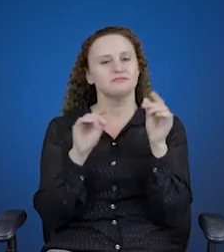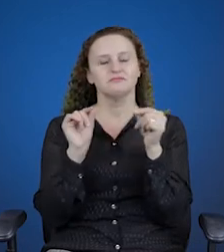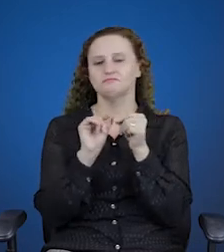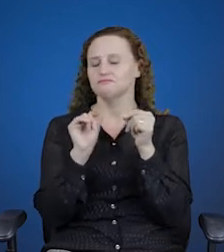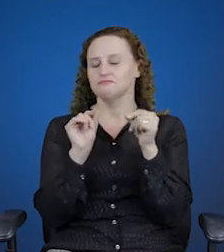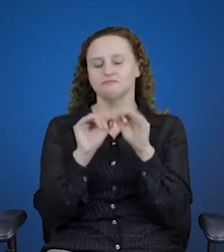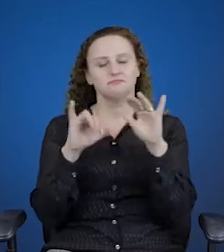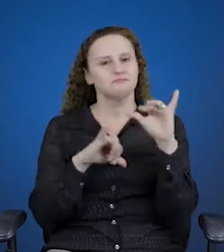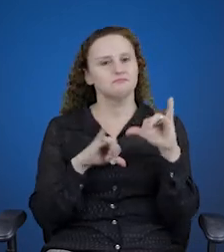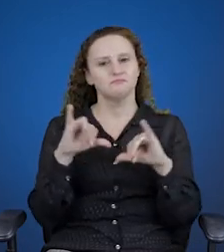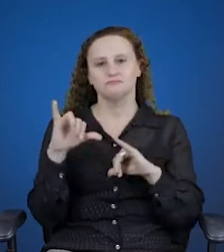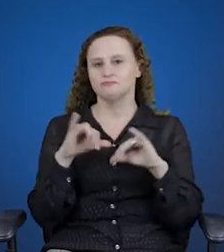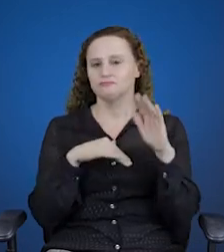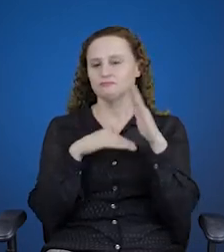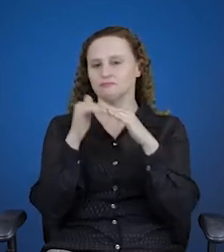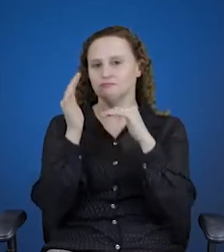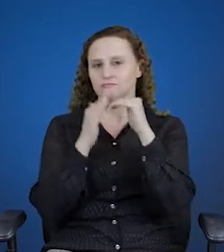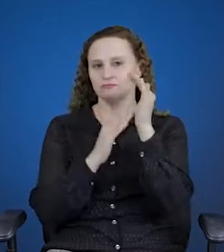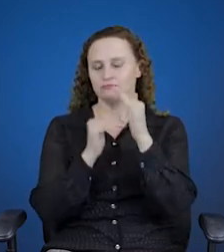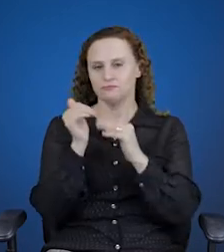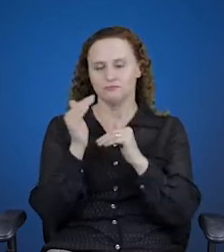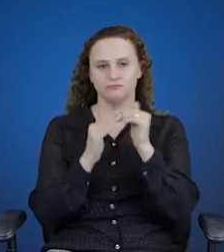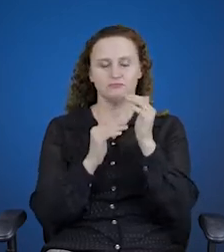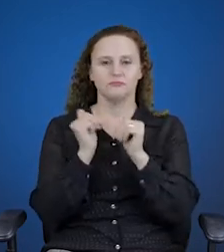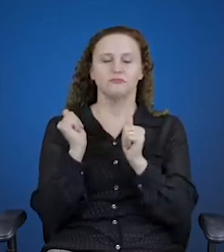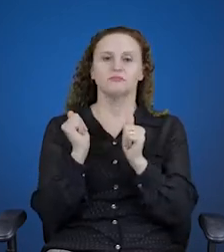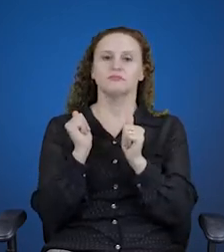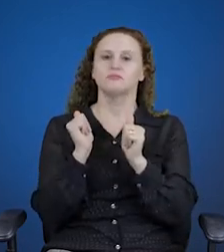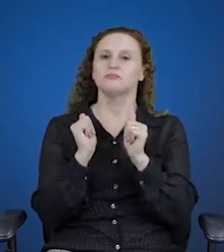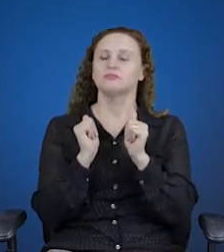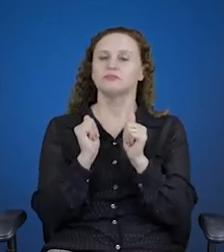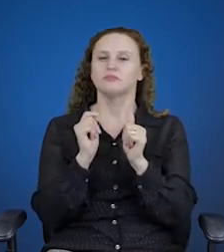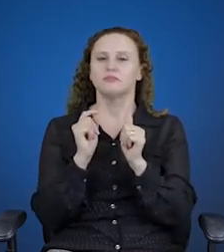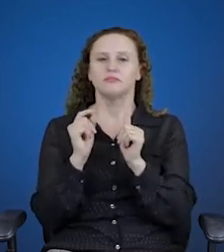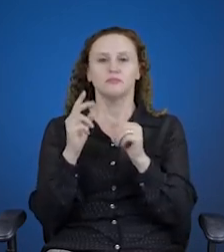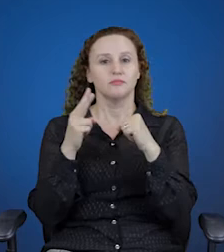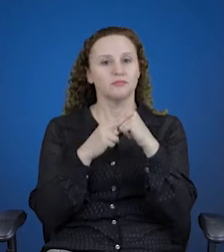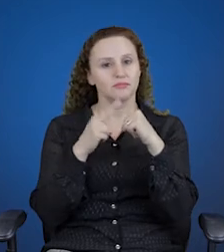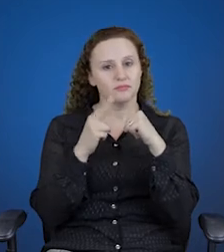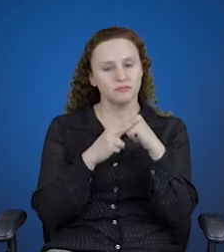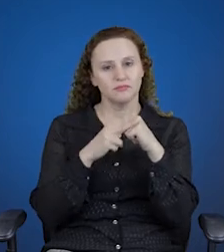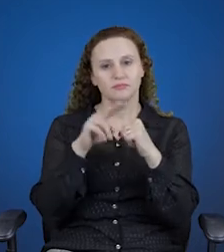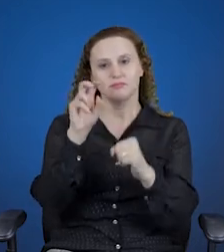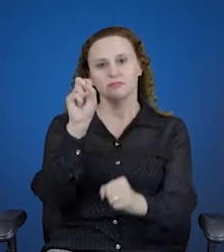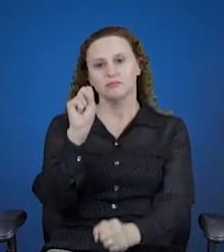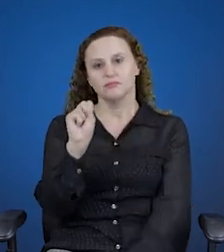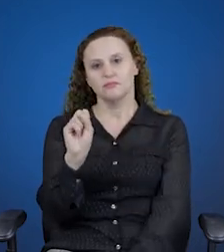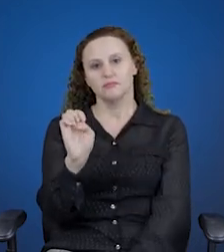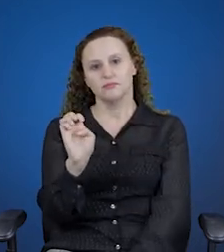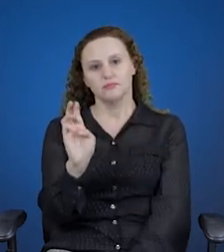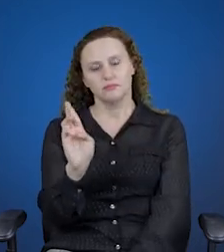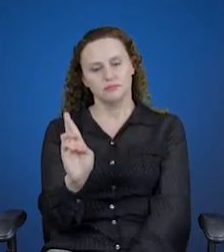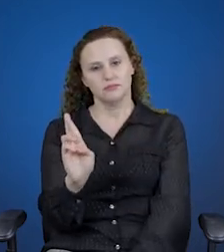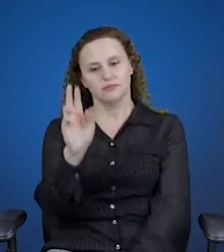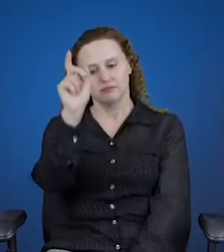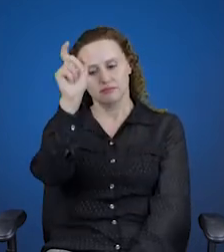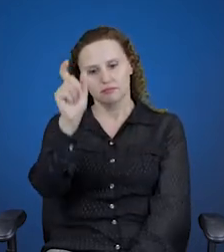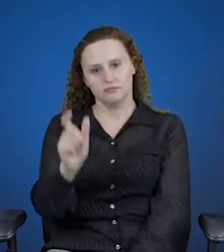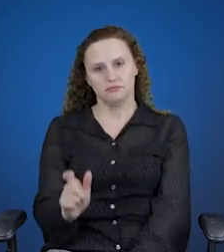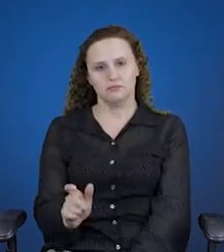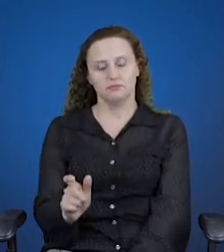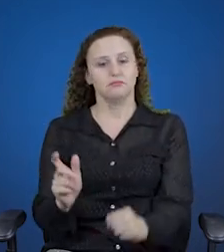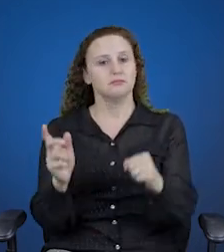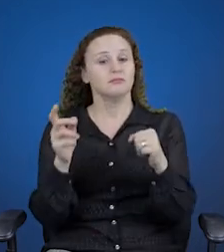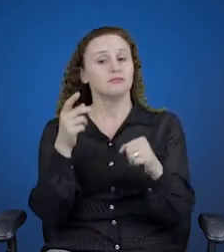sofre nem sofre nem pratica a ação expressa pelo verbo ser e